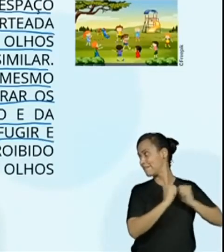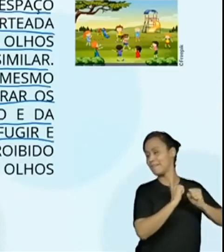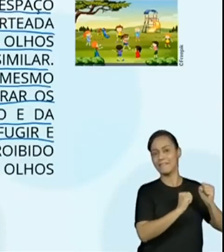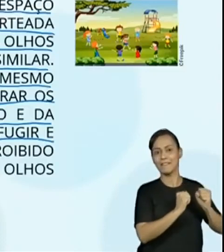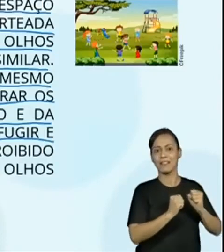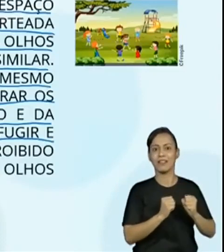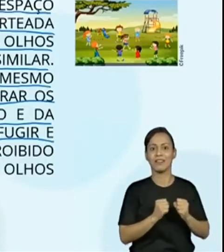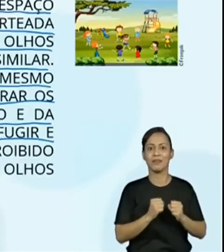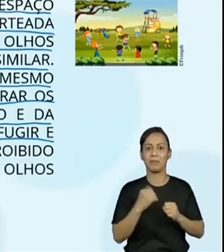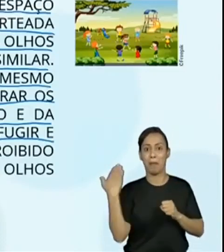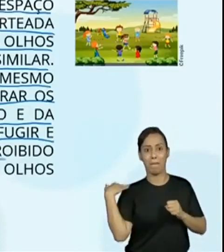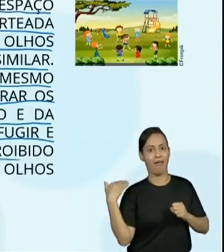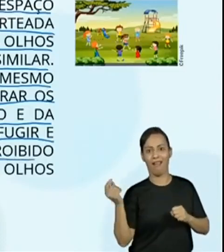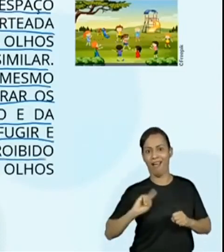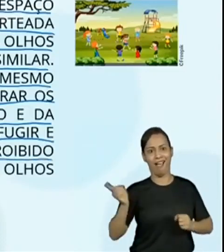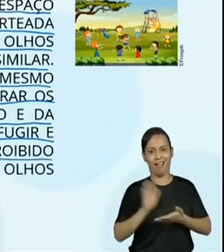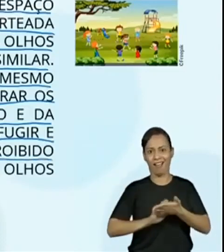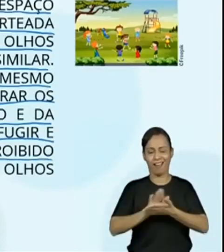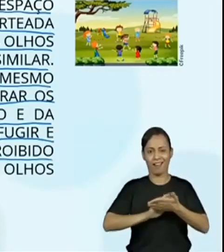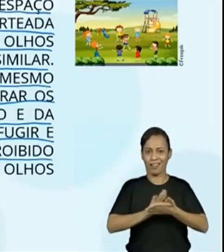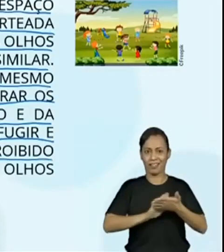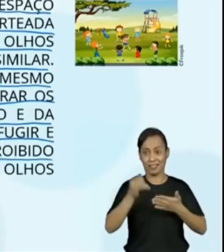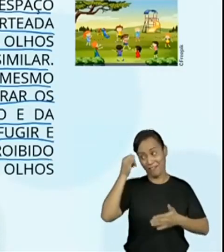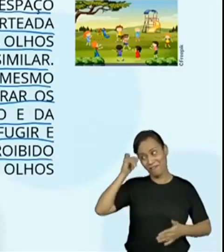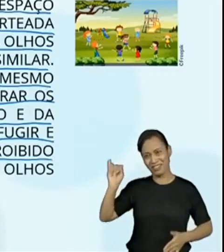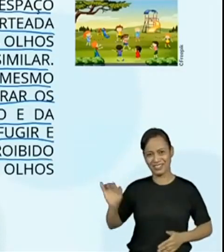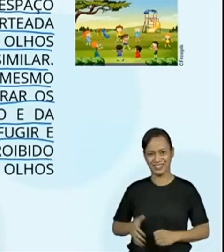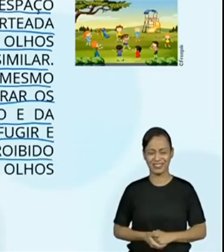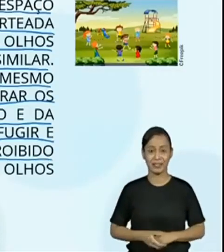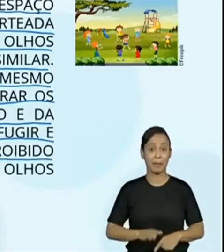pegador, mas é proibido